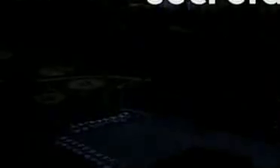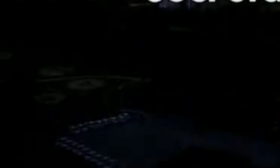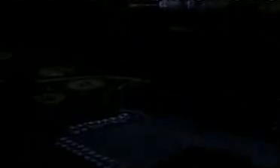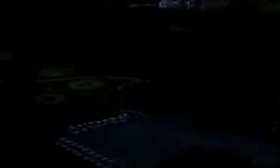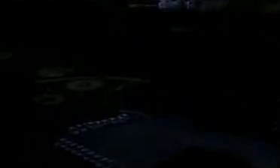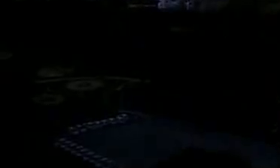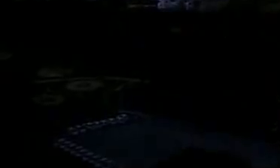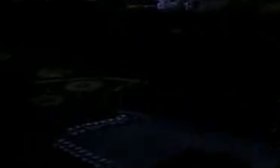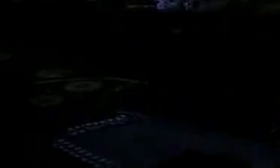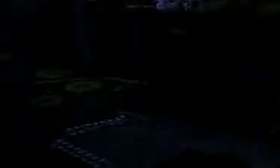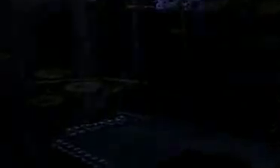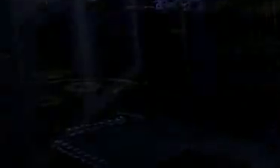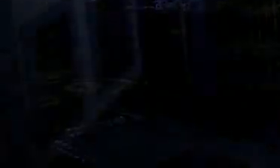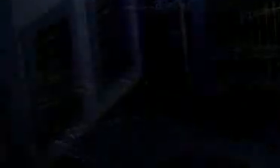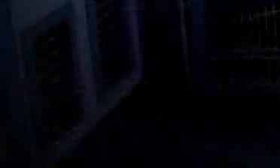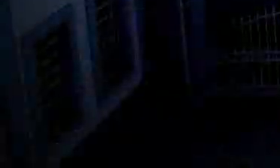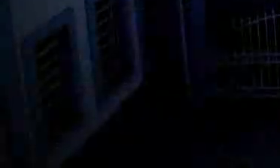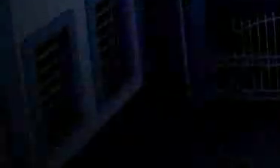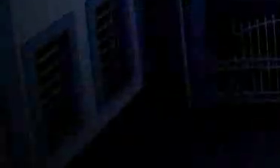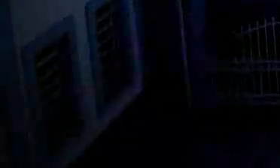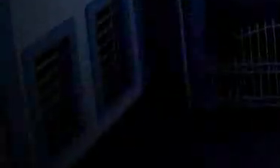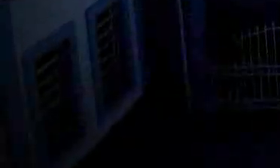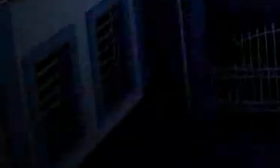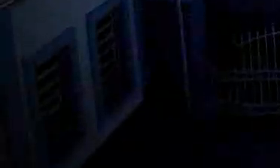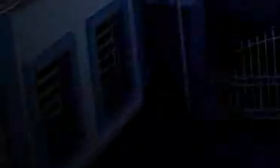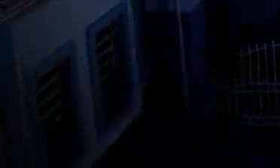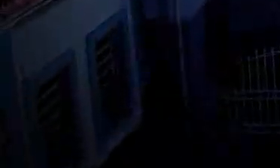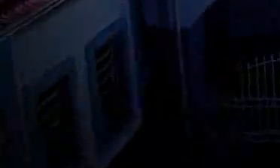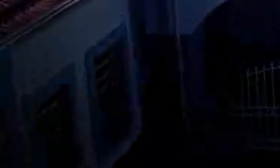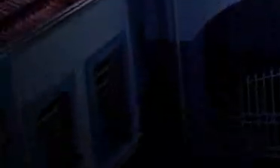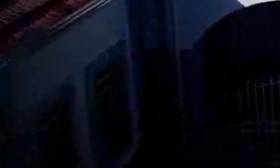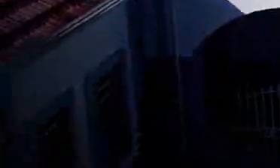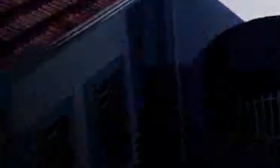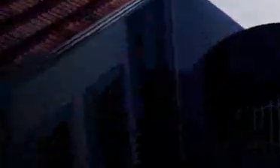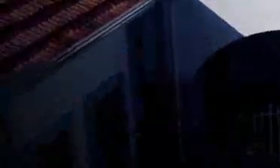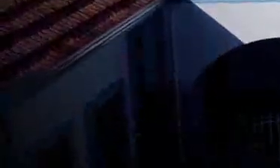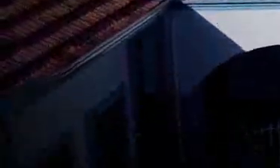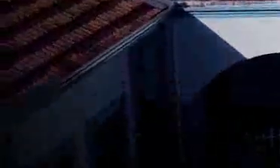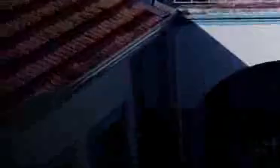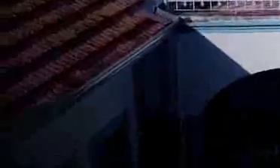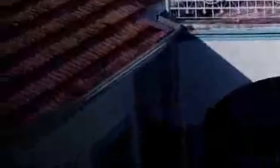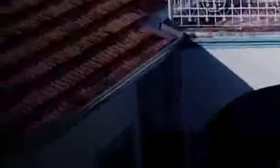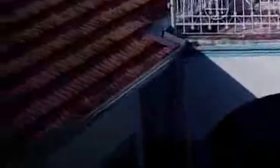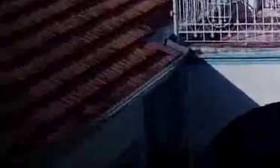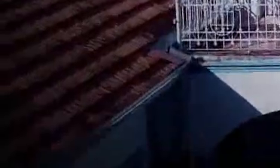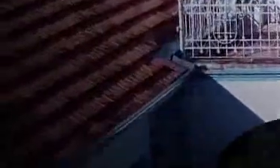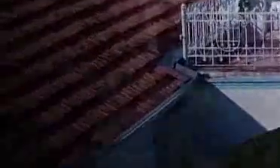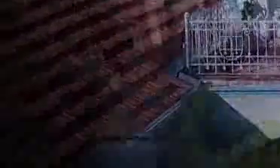Mas servos da justiça clava.